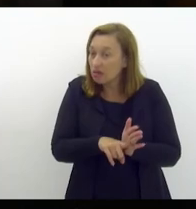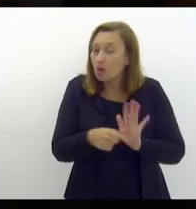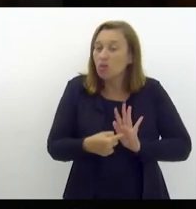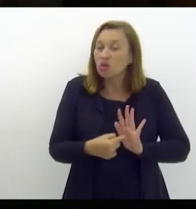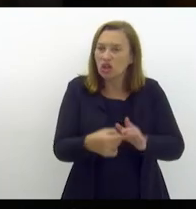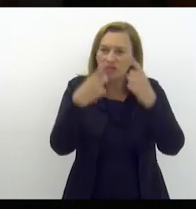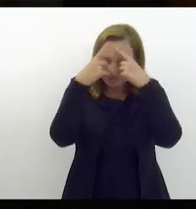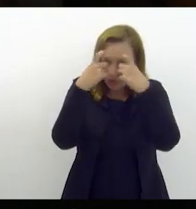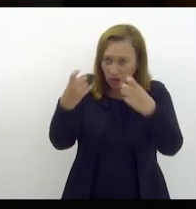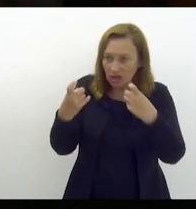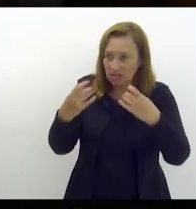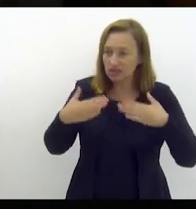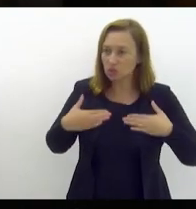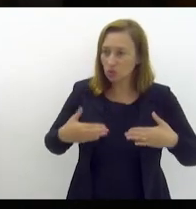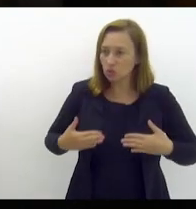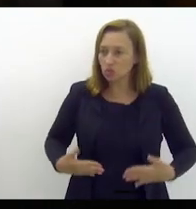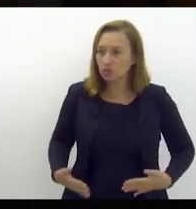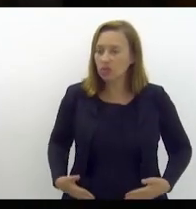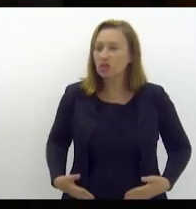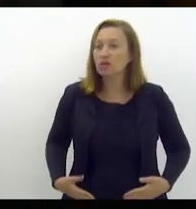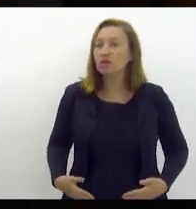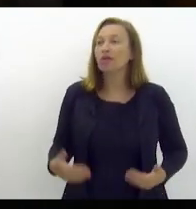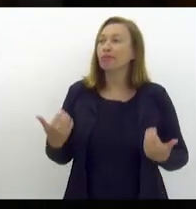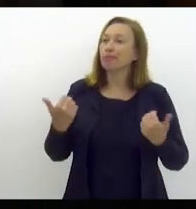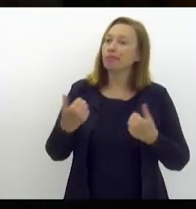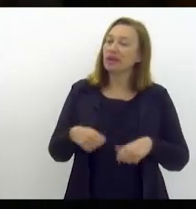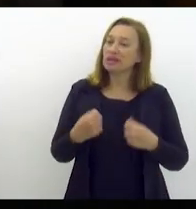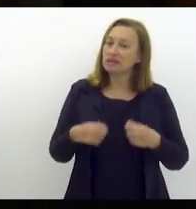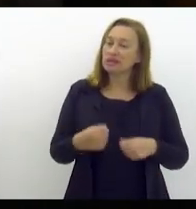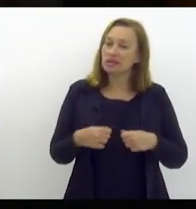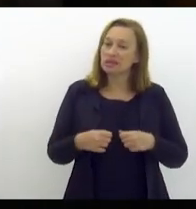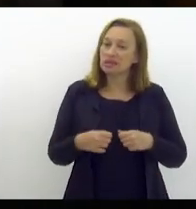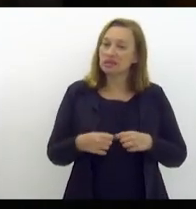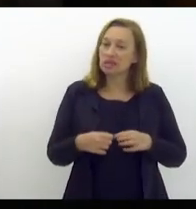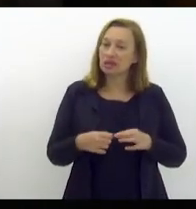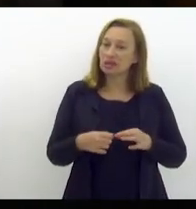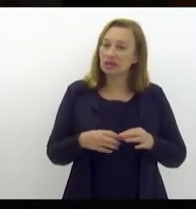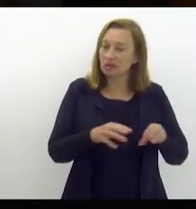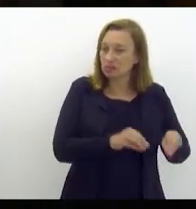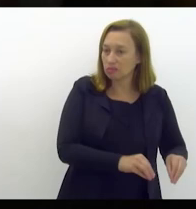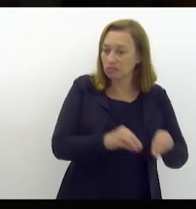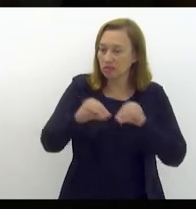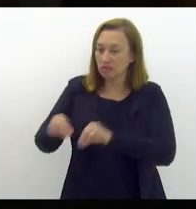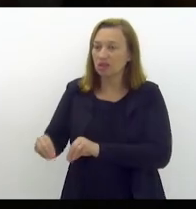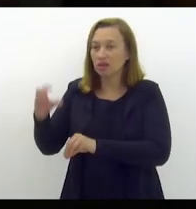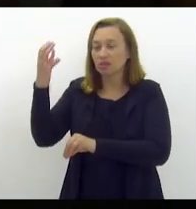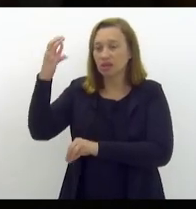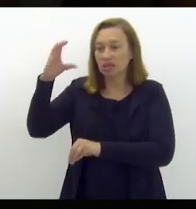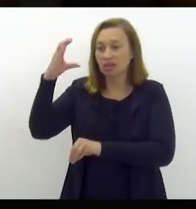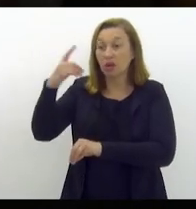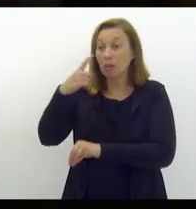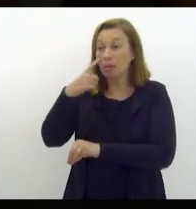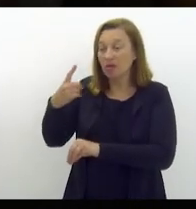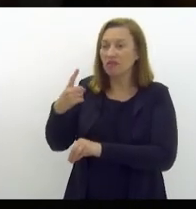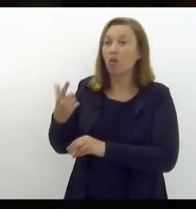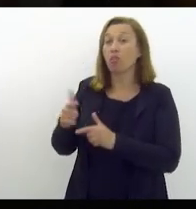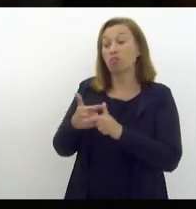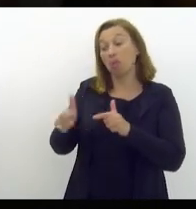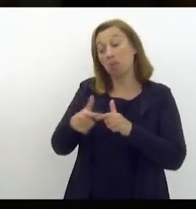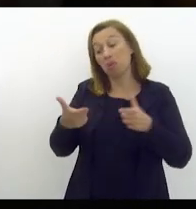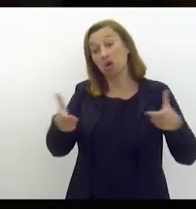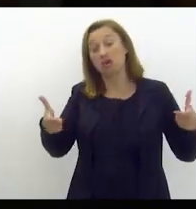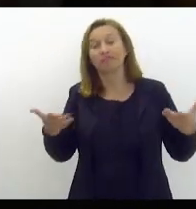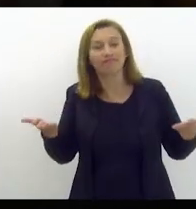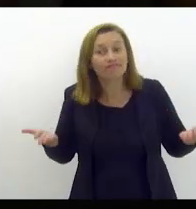violência sofrida por essa pessoa, ela vai ter que se deslocar para Niterói. Olha o tamanho do nosso problema.